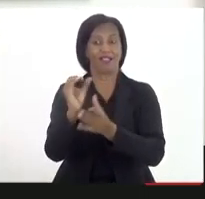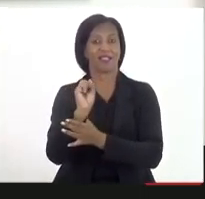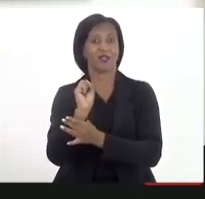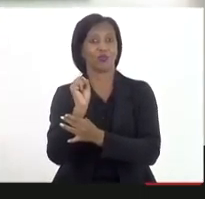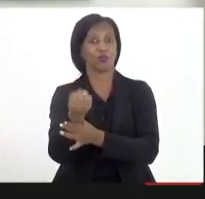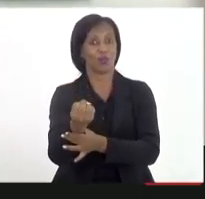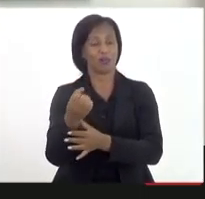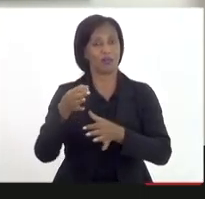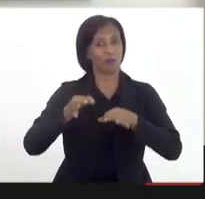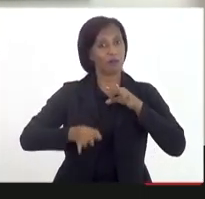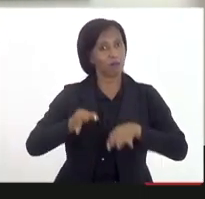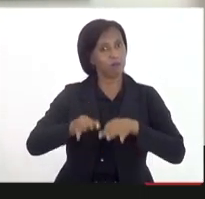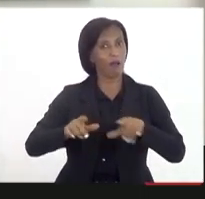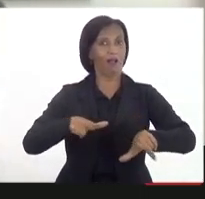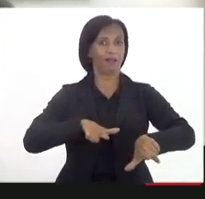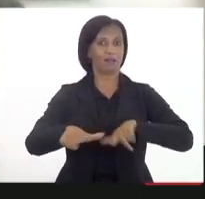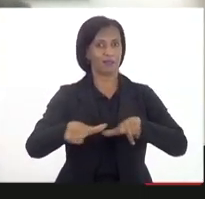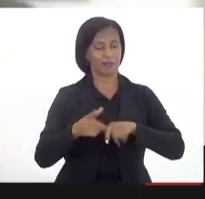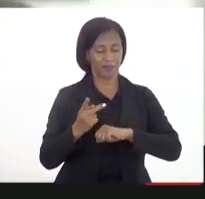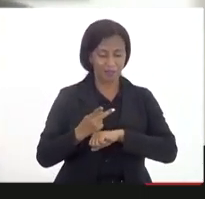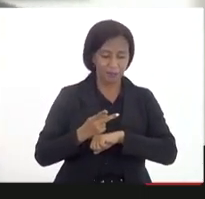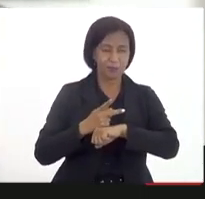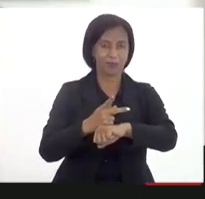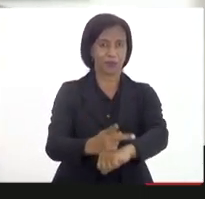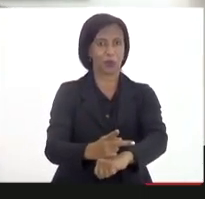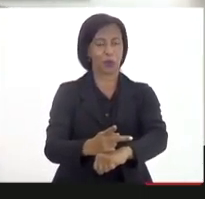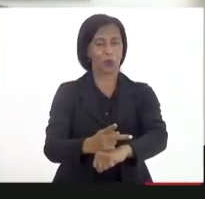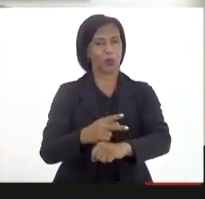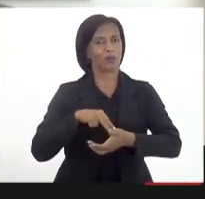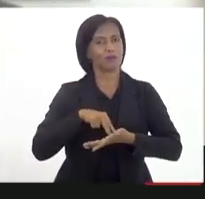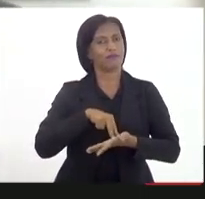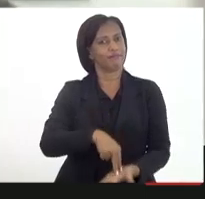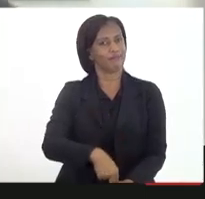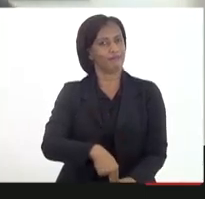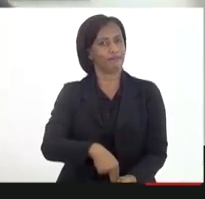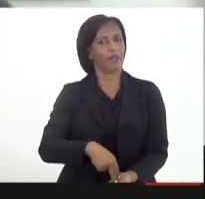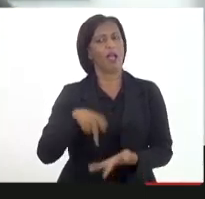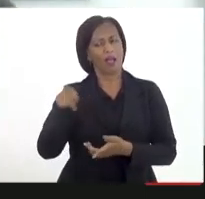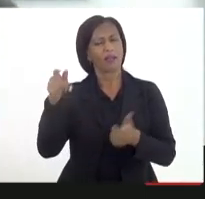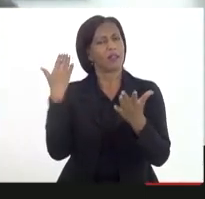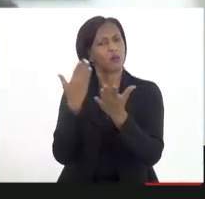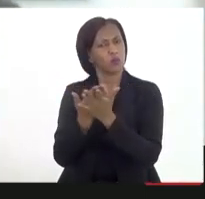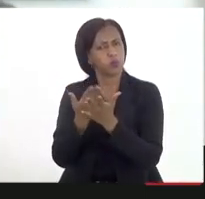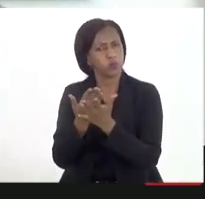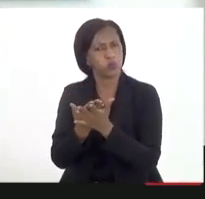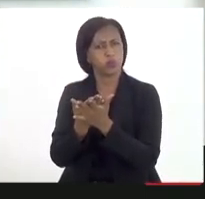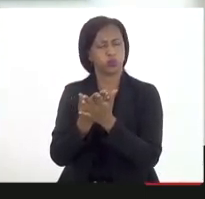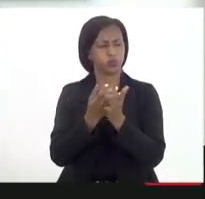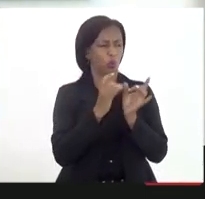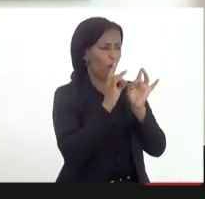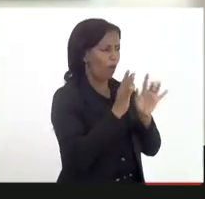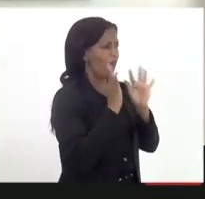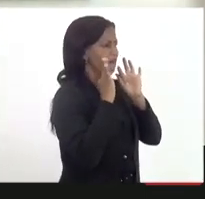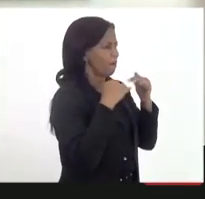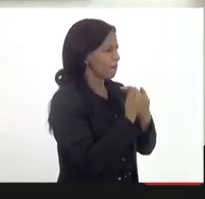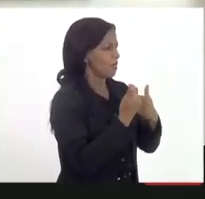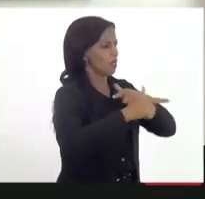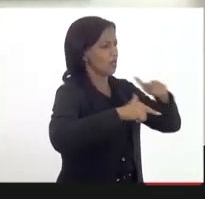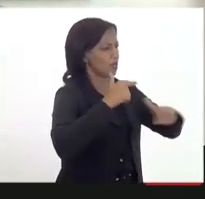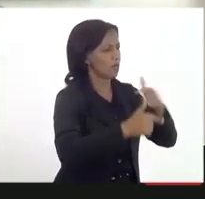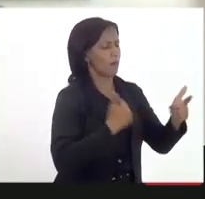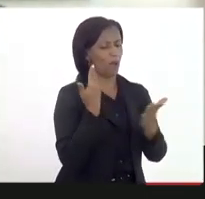jurídica ao servidor e aquele que busca ser servidor o concurso público que abdicou da sua família de outros empregos